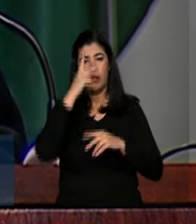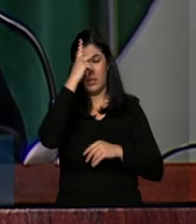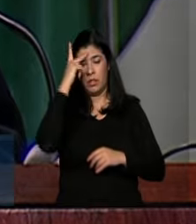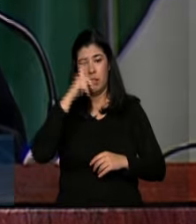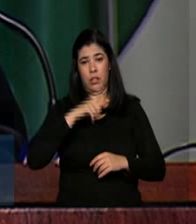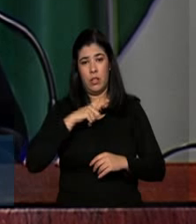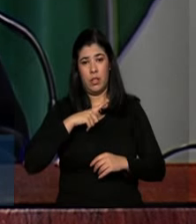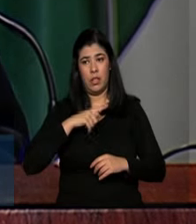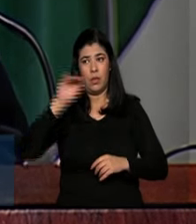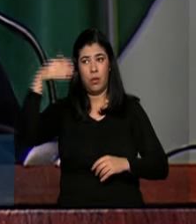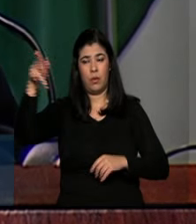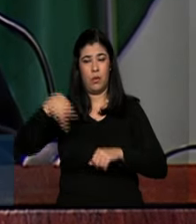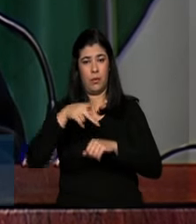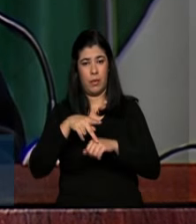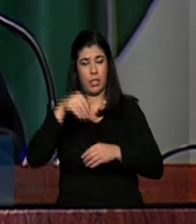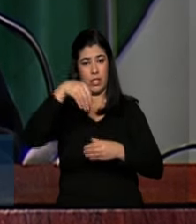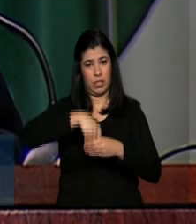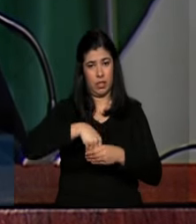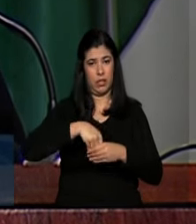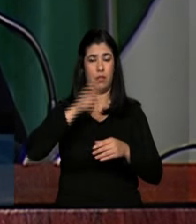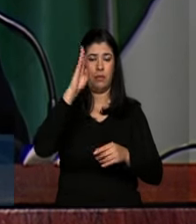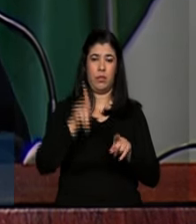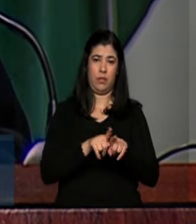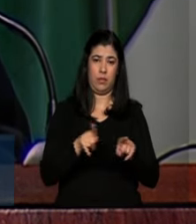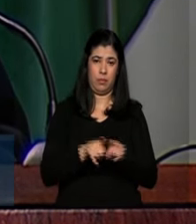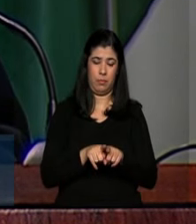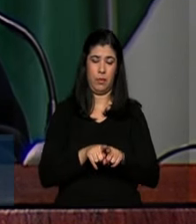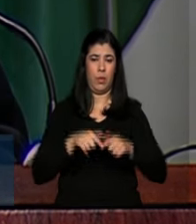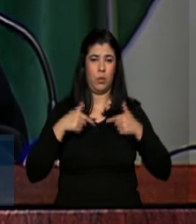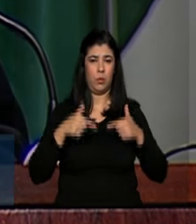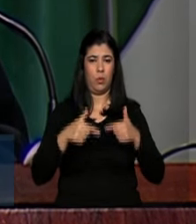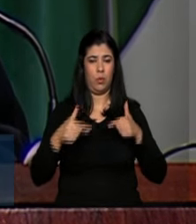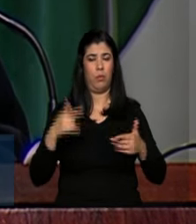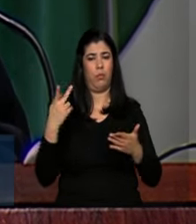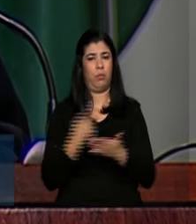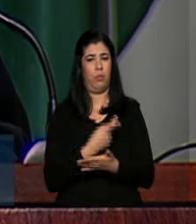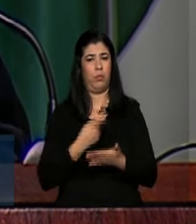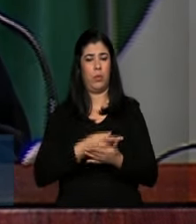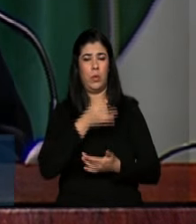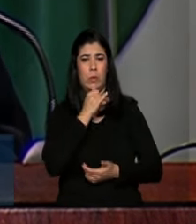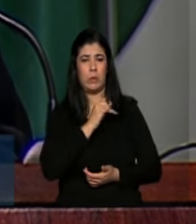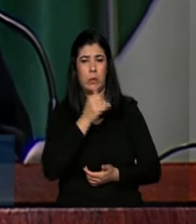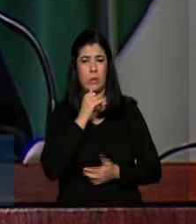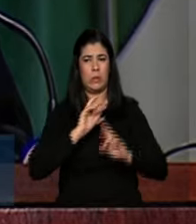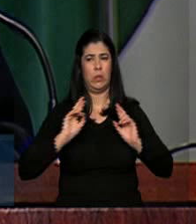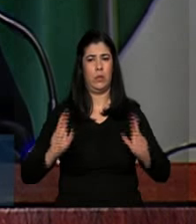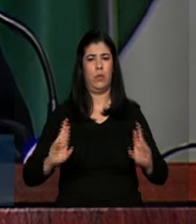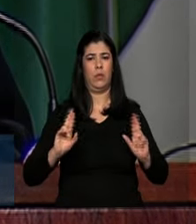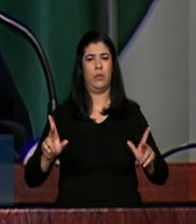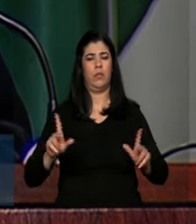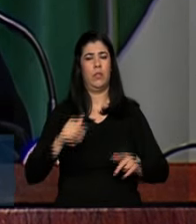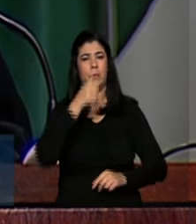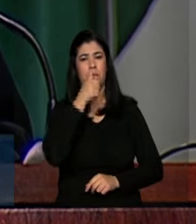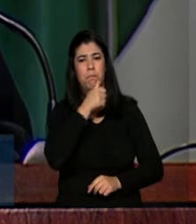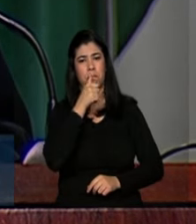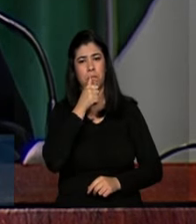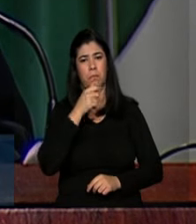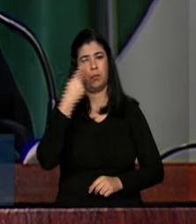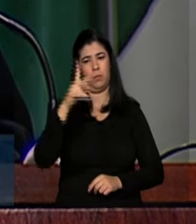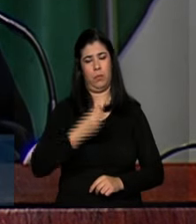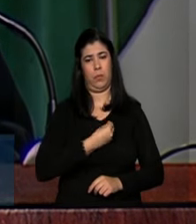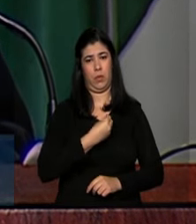do Brasil, aqui e no exterior, muitas vezes enfrentando situações de adversidade e de sacrifício